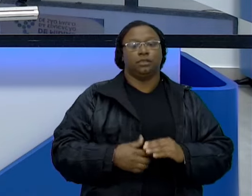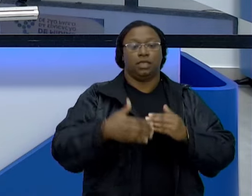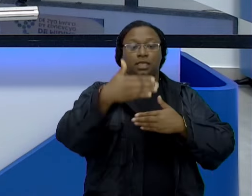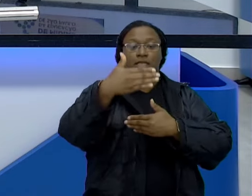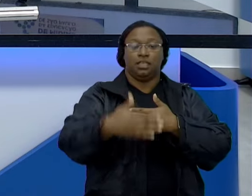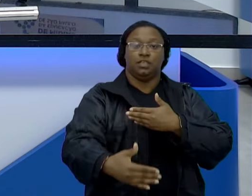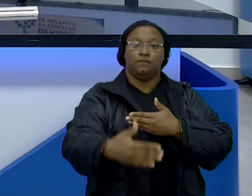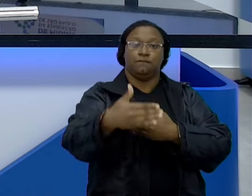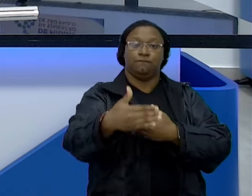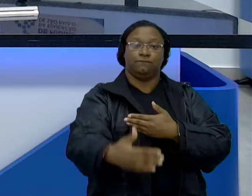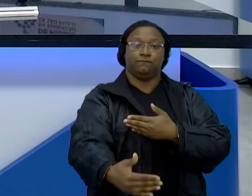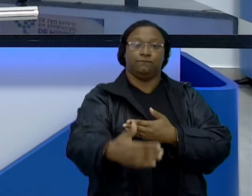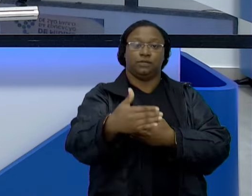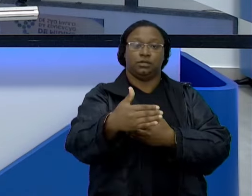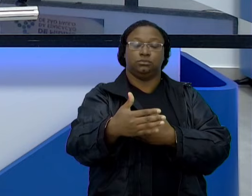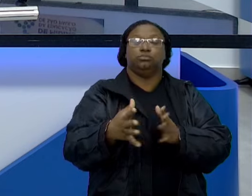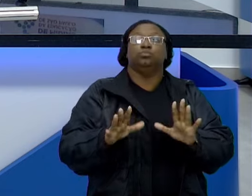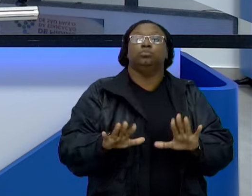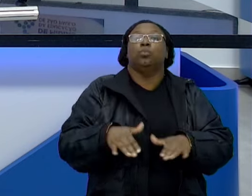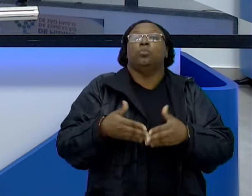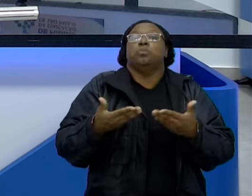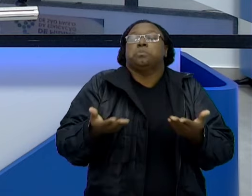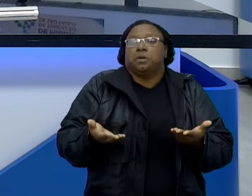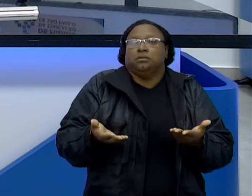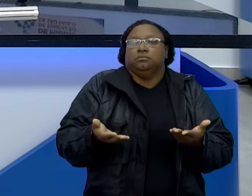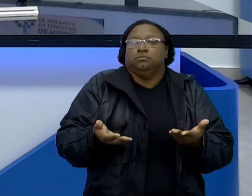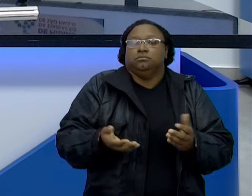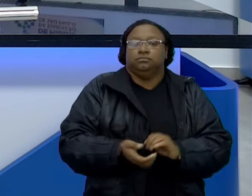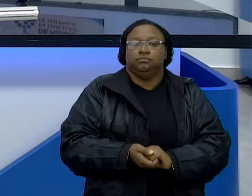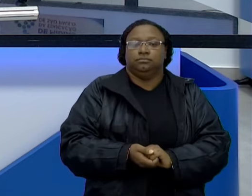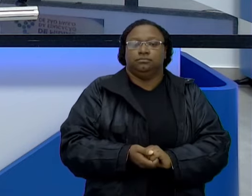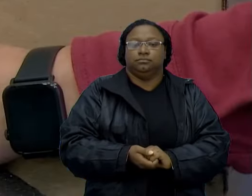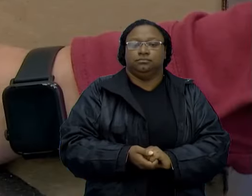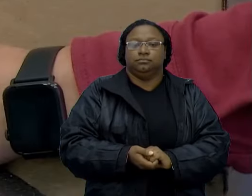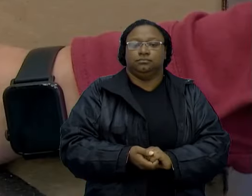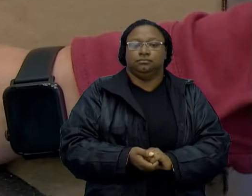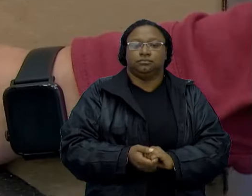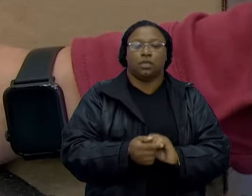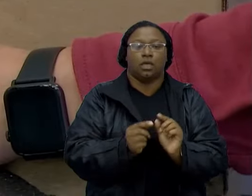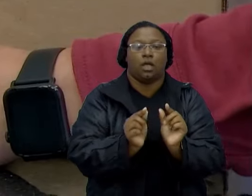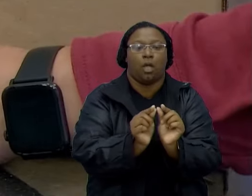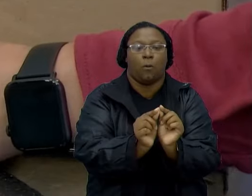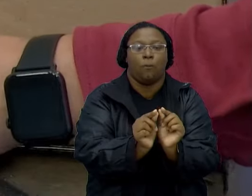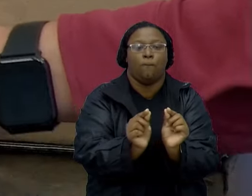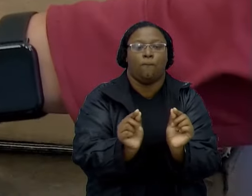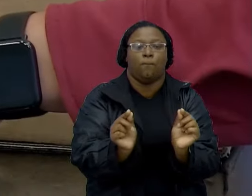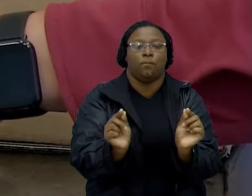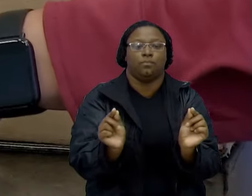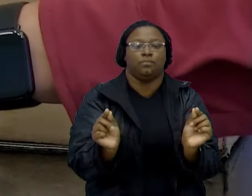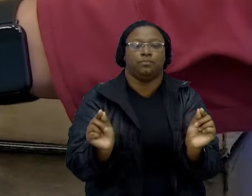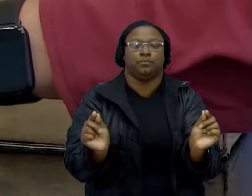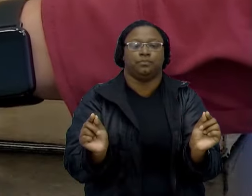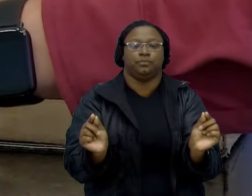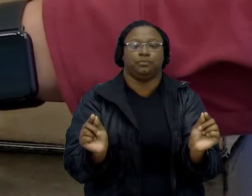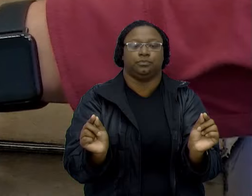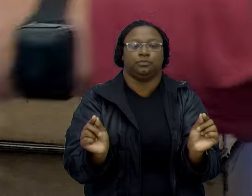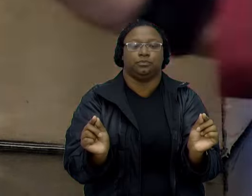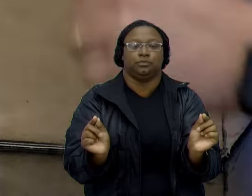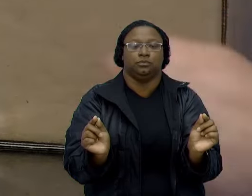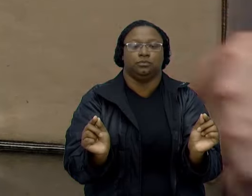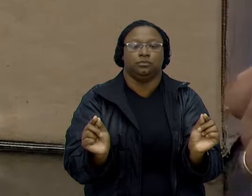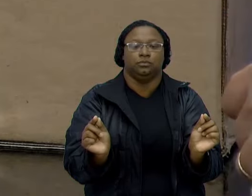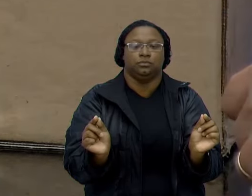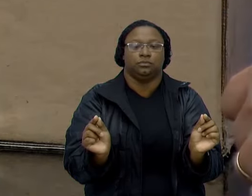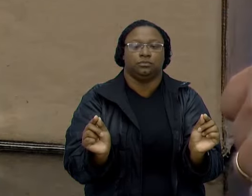gente tem nessa medida aqui, ó? Se a gente pegar essa medida aqui, ó, tá vendo? Ó? A gente colocar aqui,